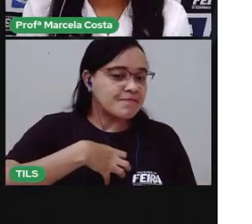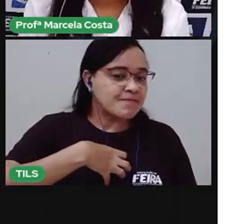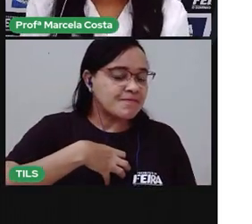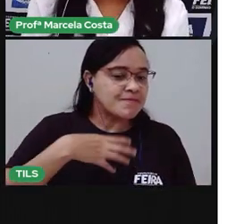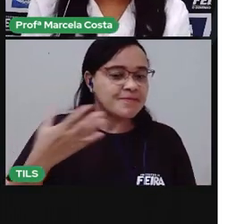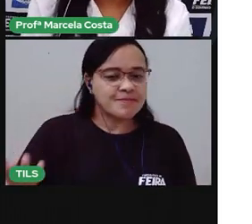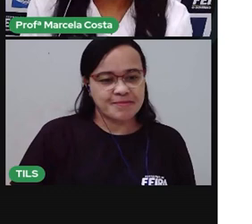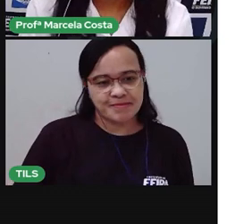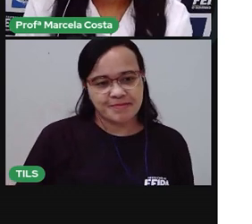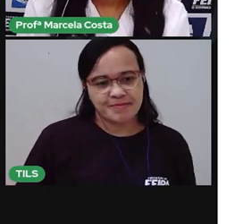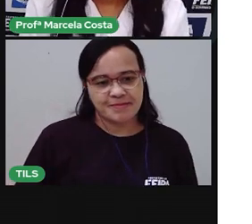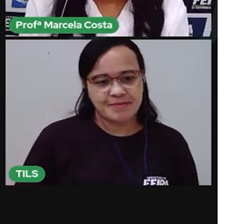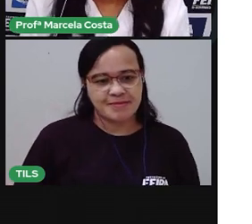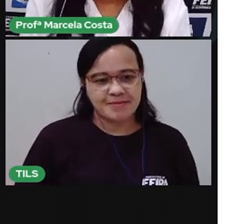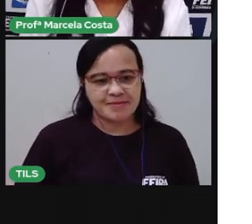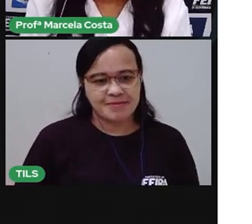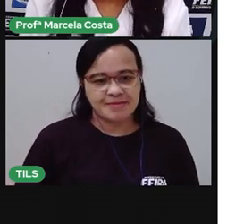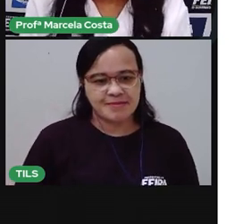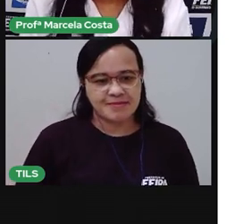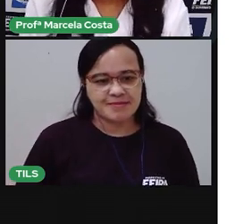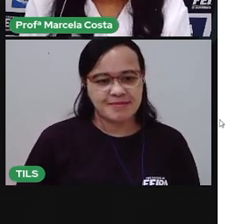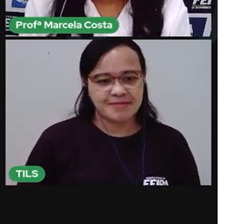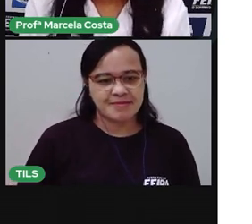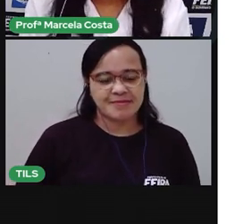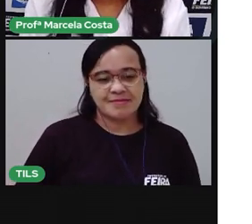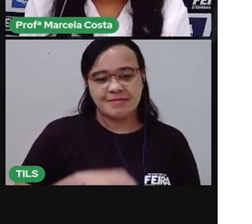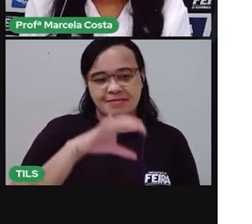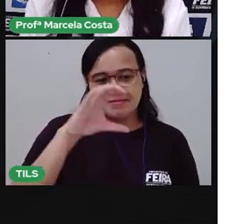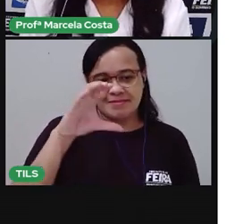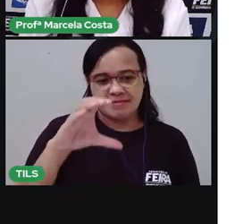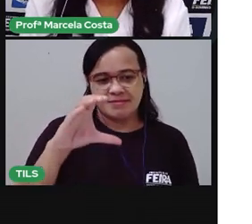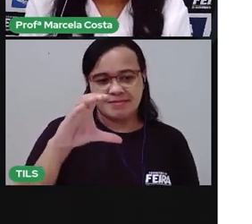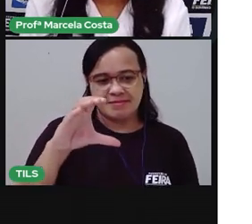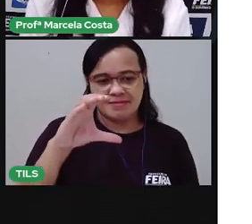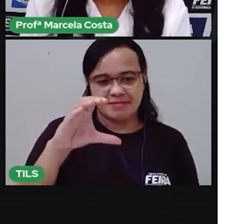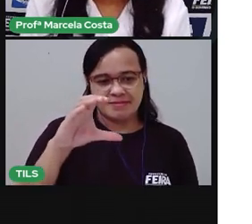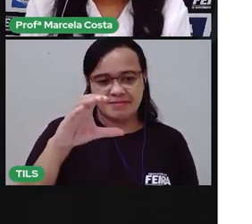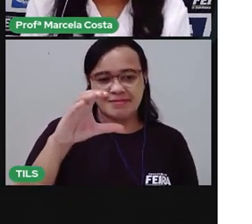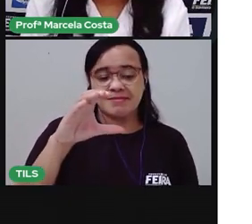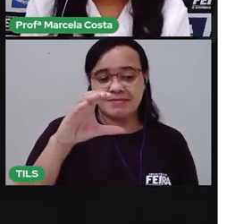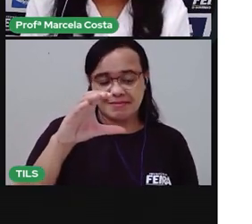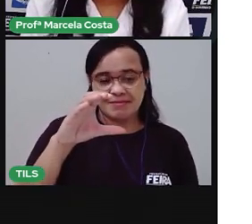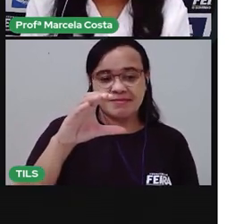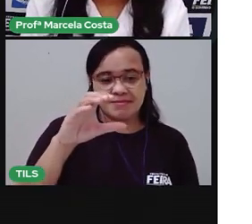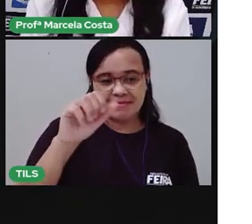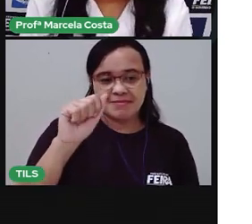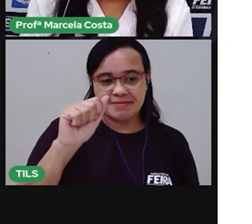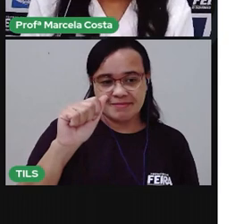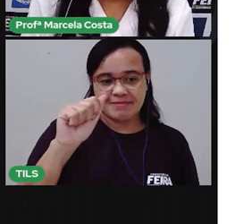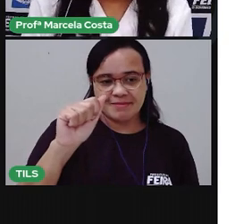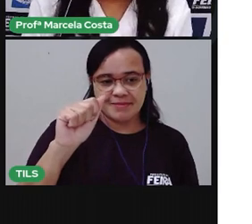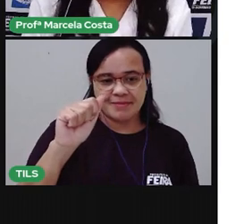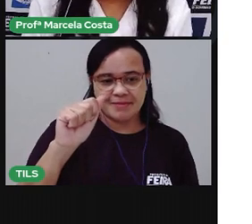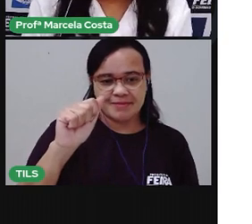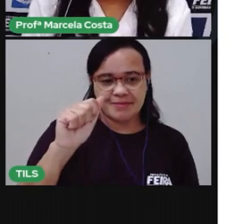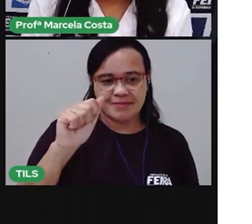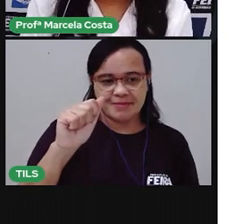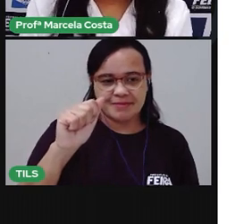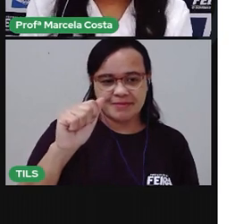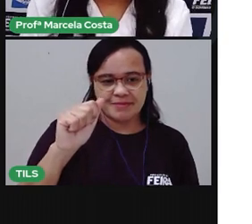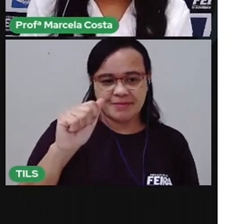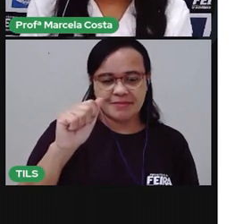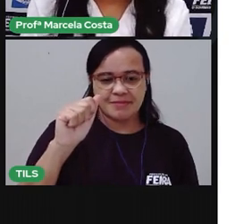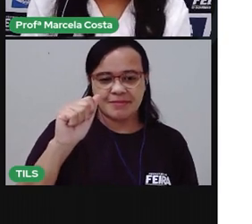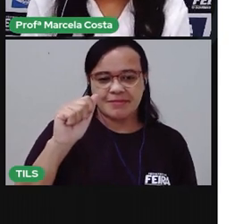E aí Esse é o cá né ter cisão você A e